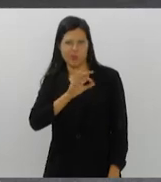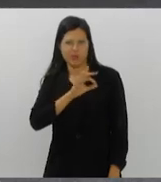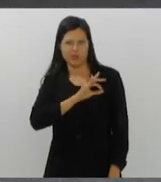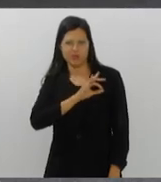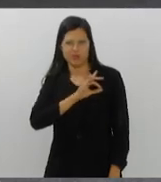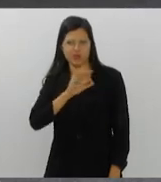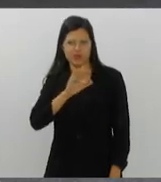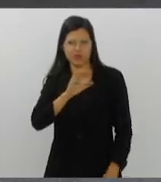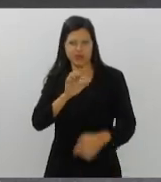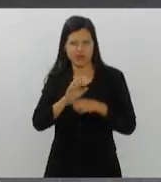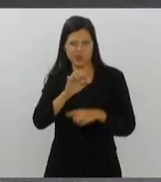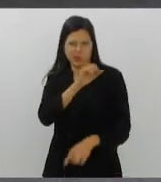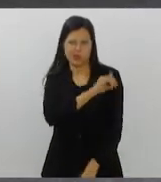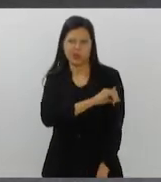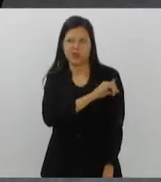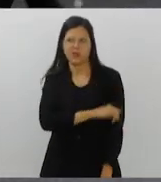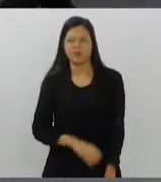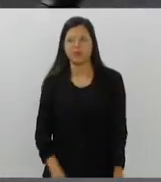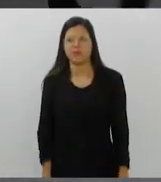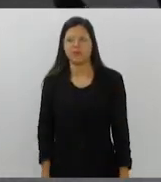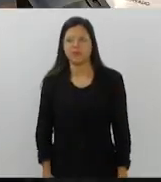Janeiro.